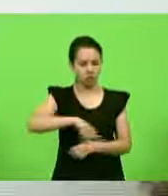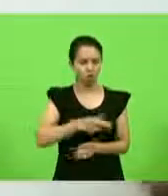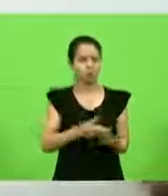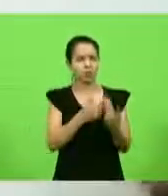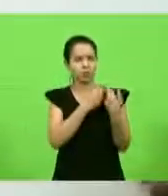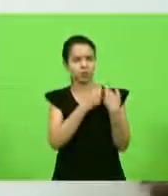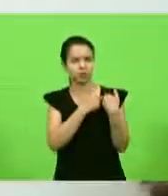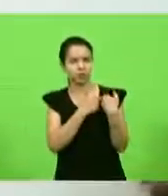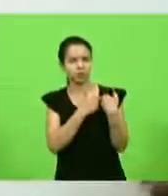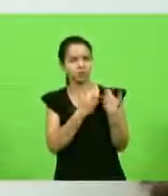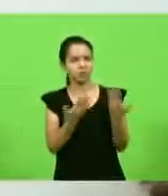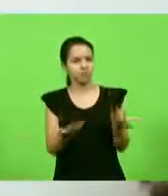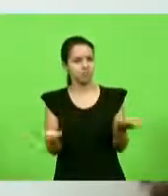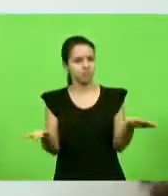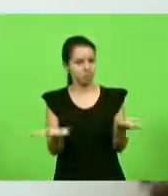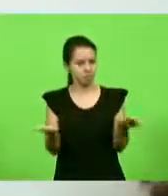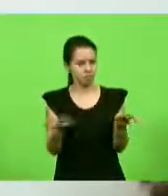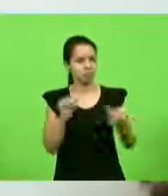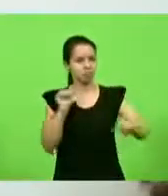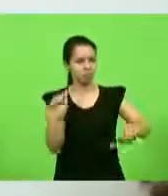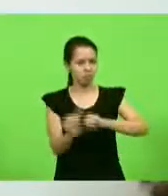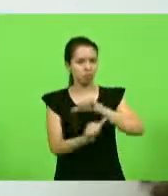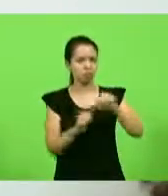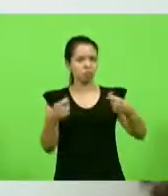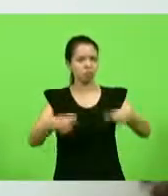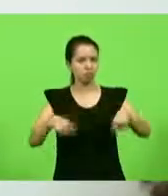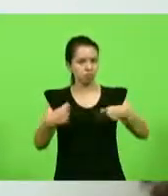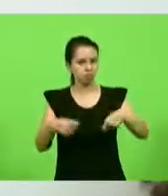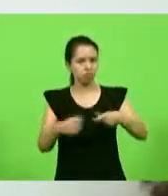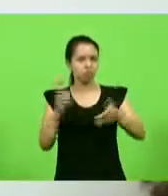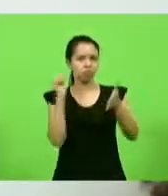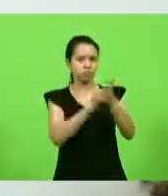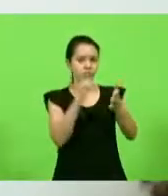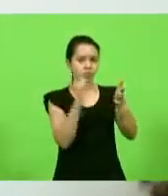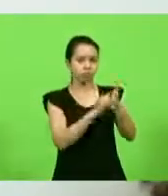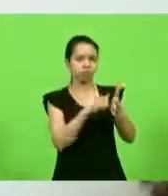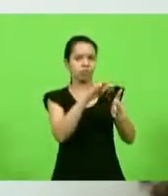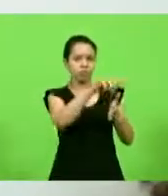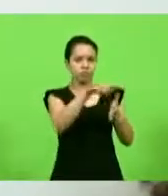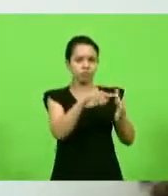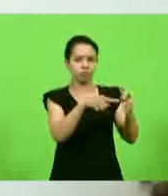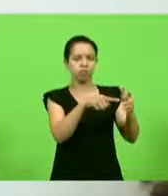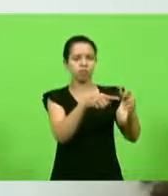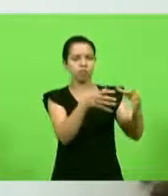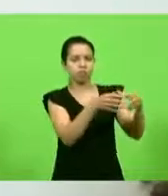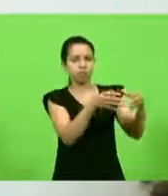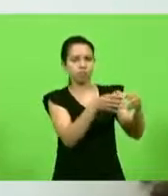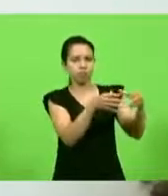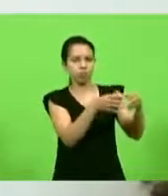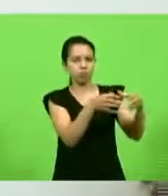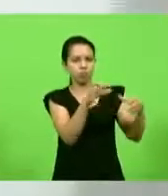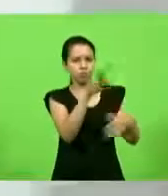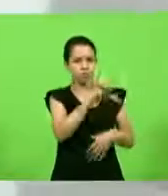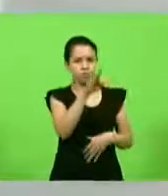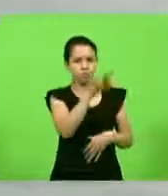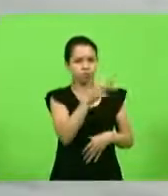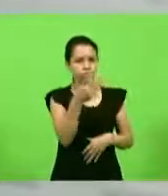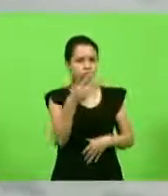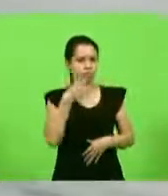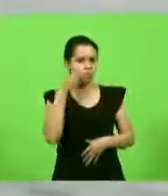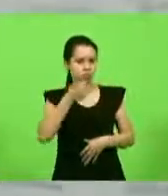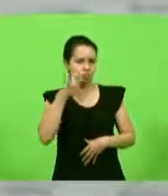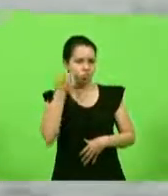Então, agora nós vamos virar o jogo. Nós vamos bater na porta da bancada federal e dos três senadores e vamos passar essa lista